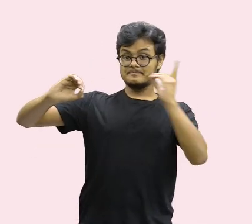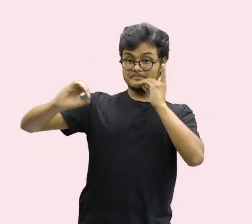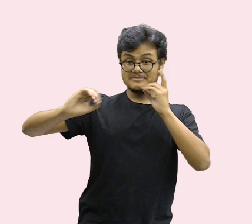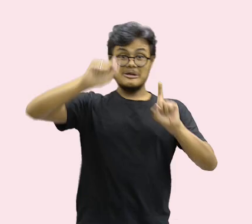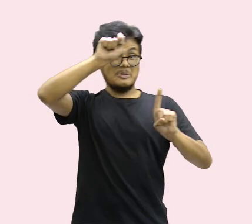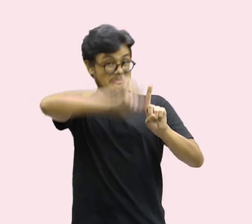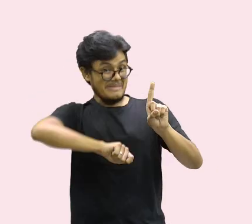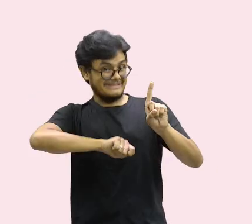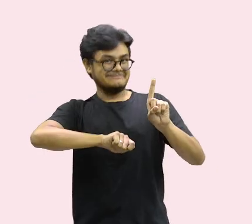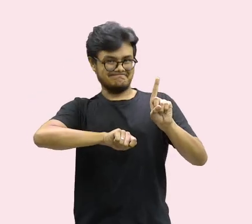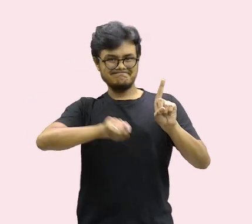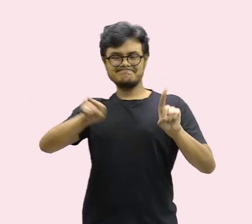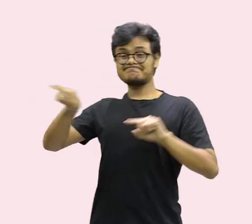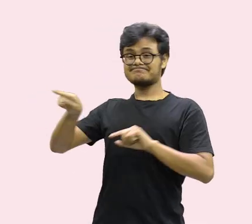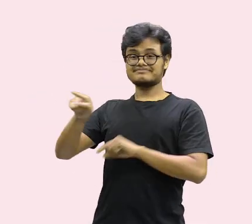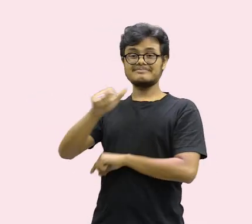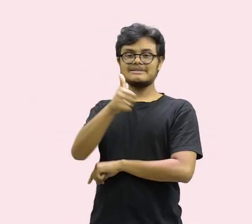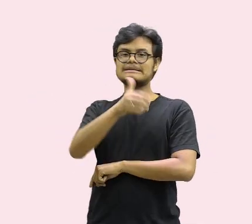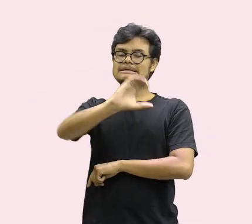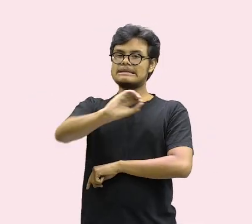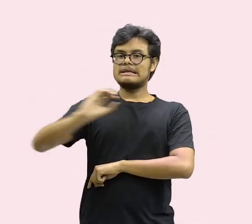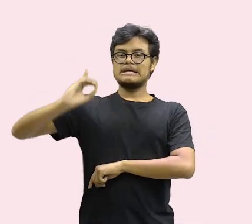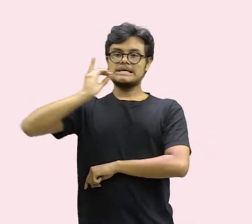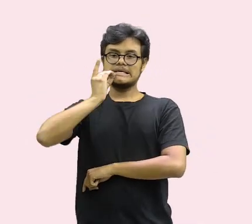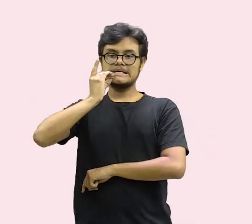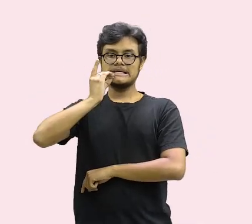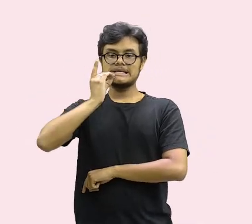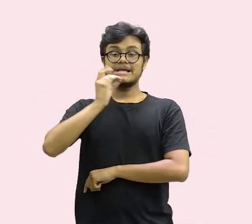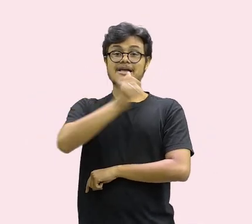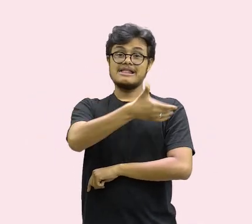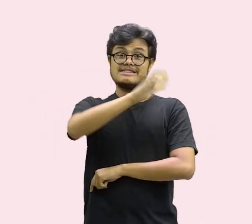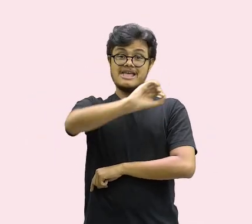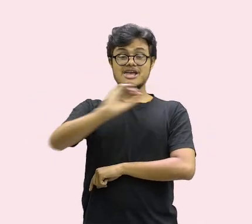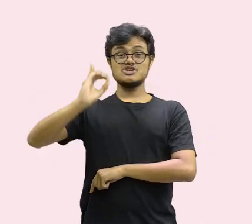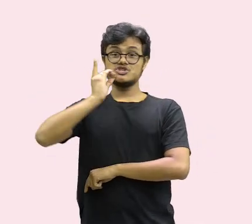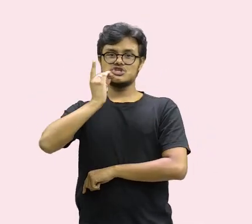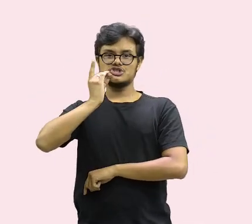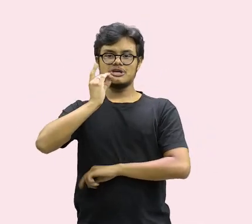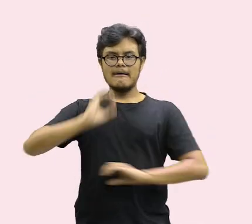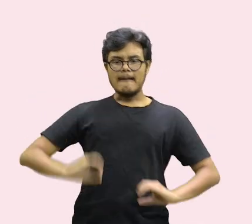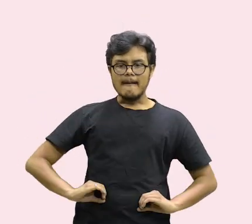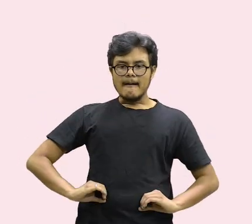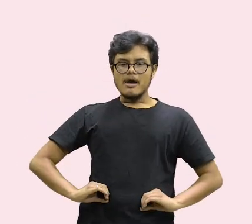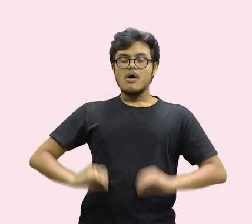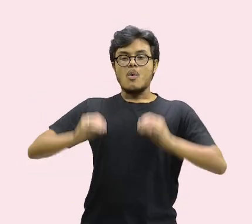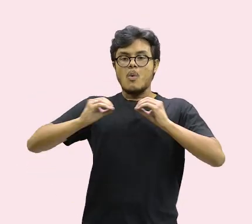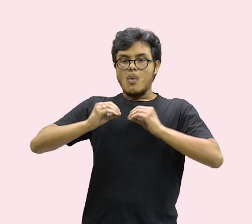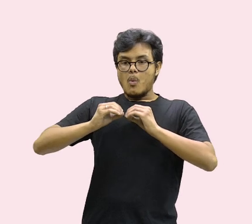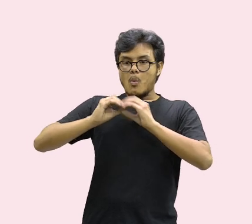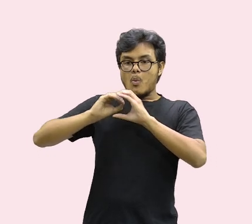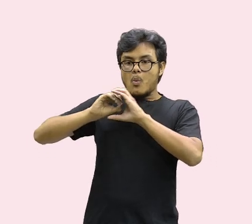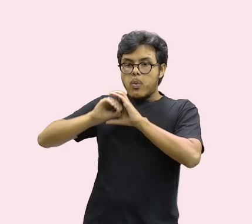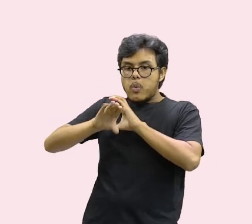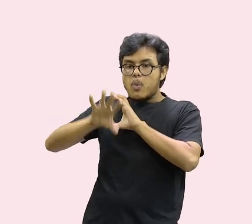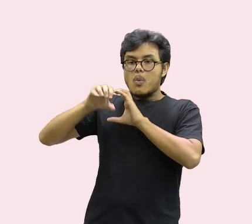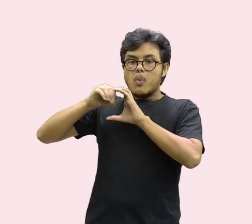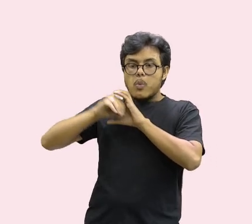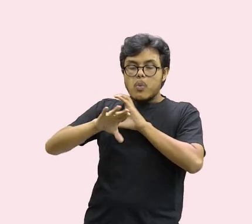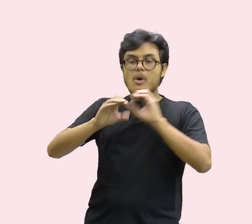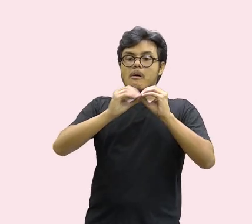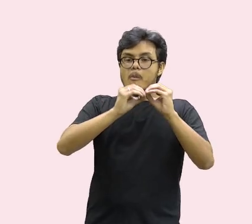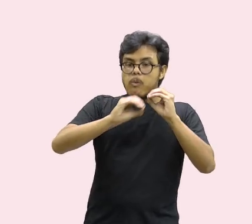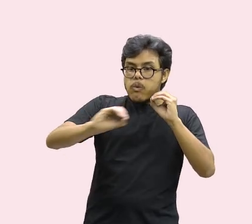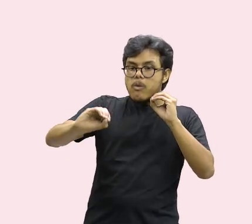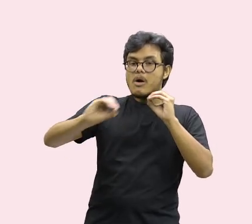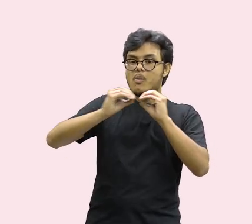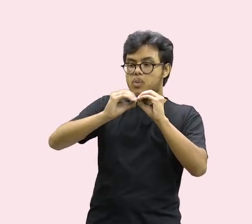meio. Esses 10 dias do meio é considerado o seu período fértil, porque a mulher deve ovular no 14º dia, que é metade de